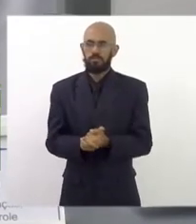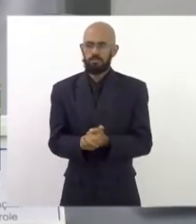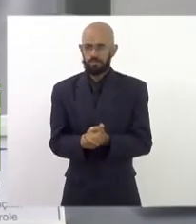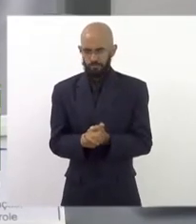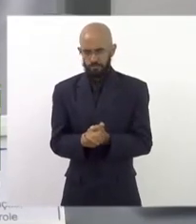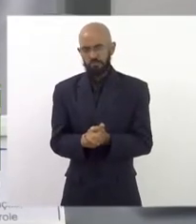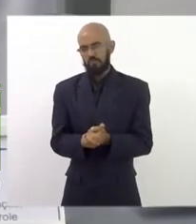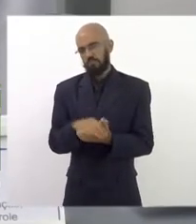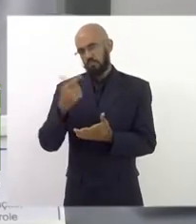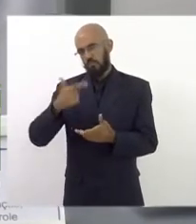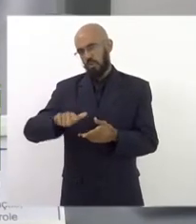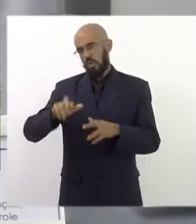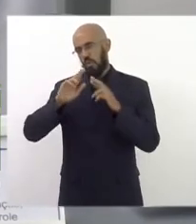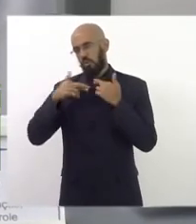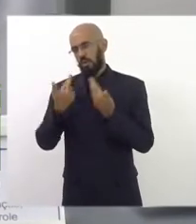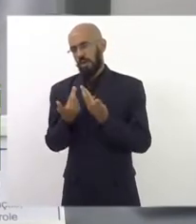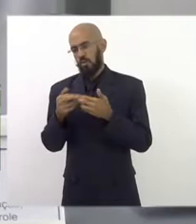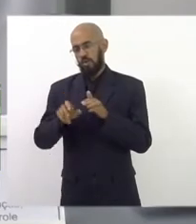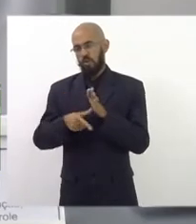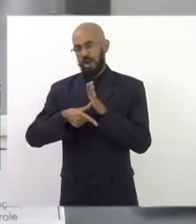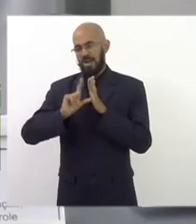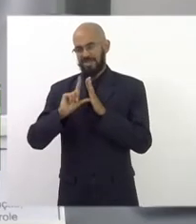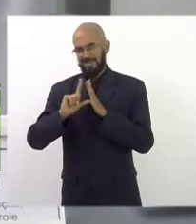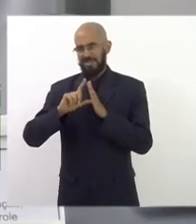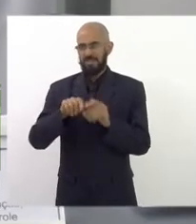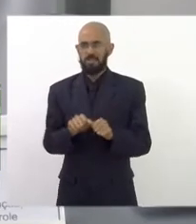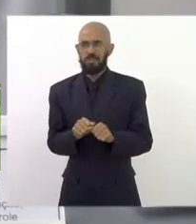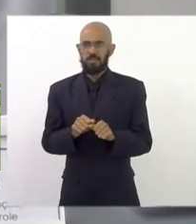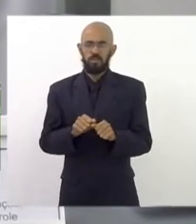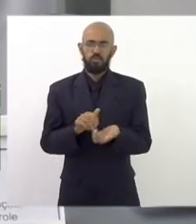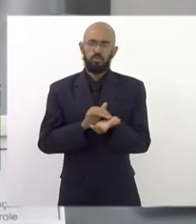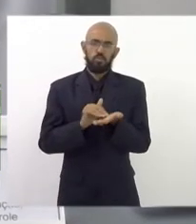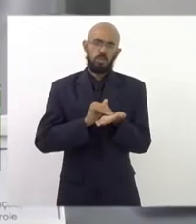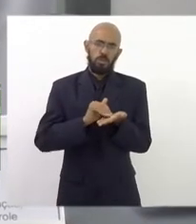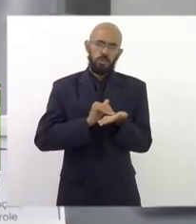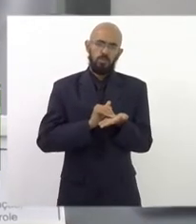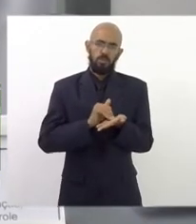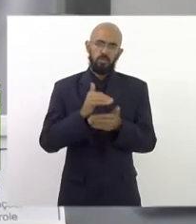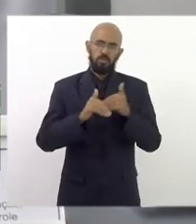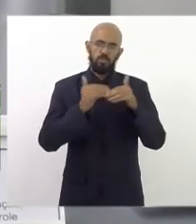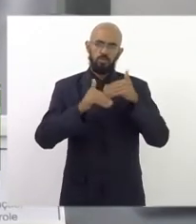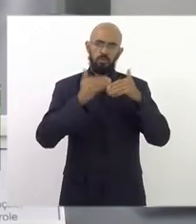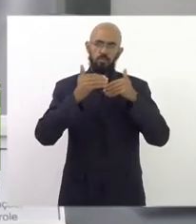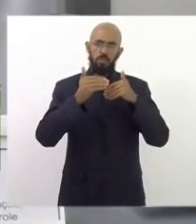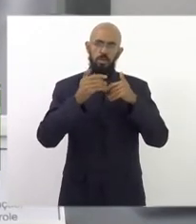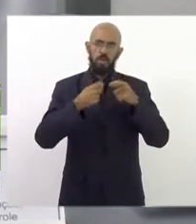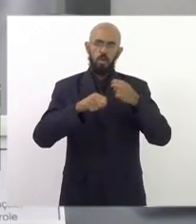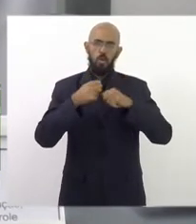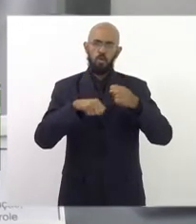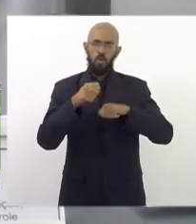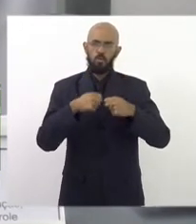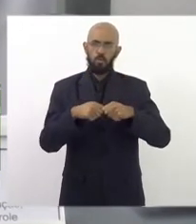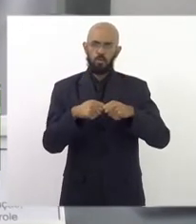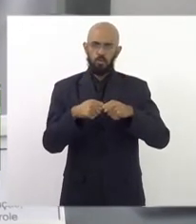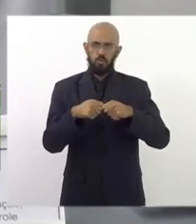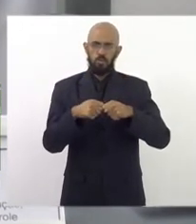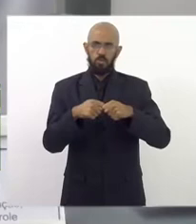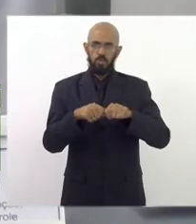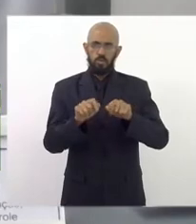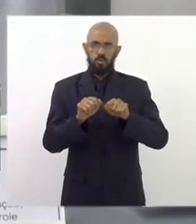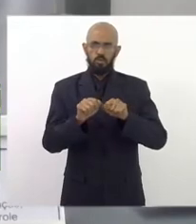uma outra reunião que tinha antes, onde o secretário de Desenvolvimento Econômico fez